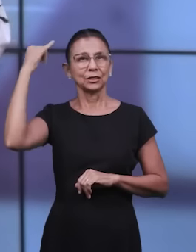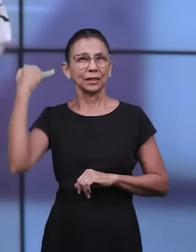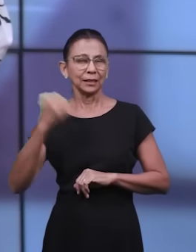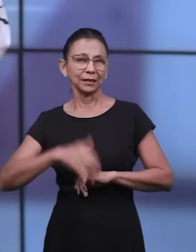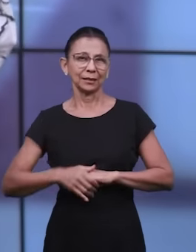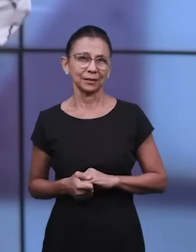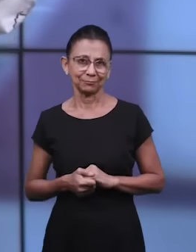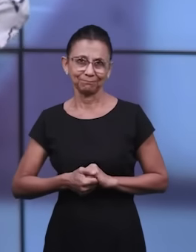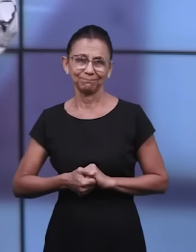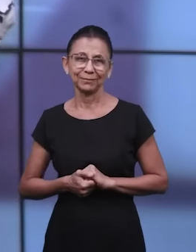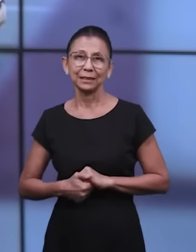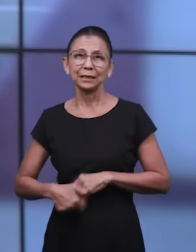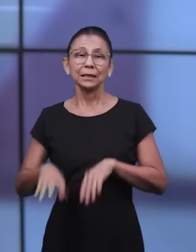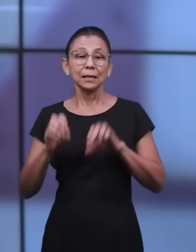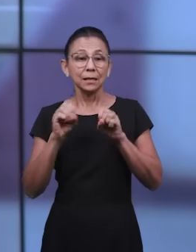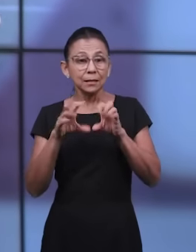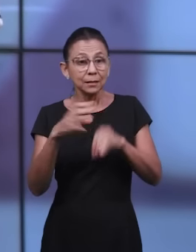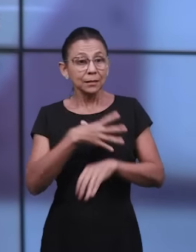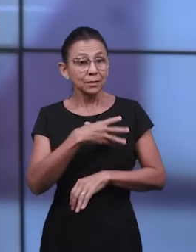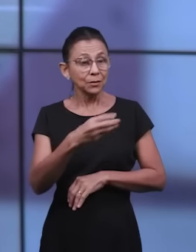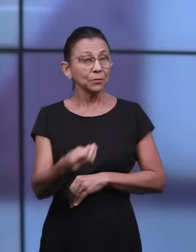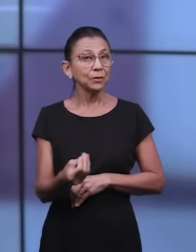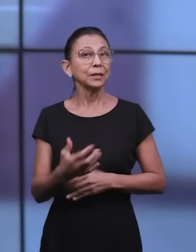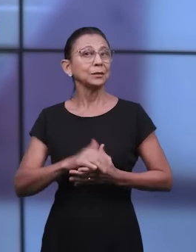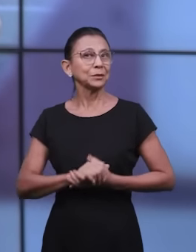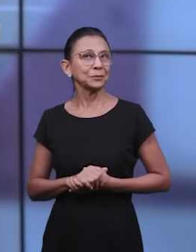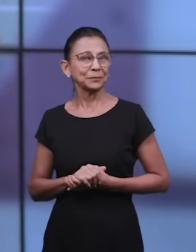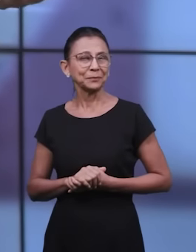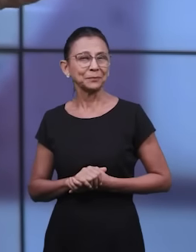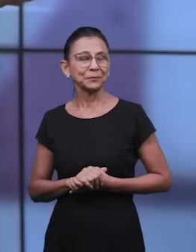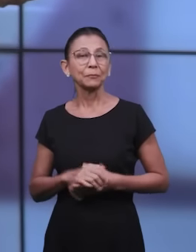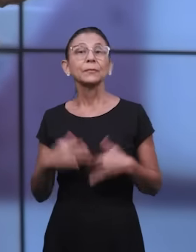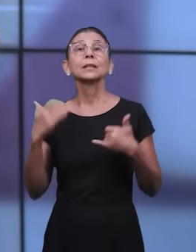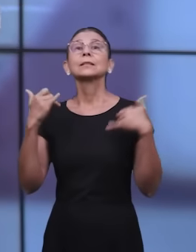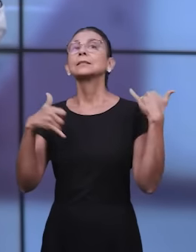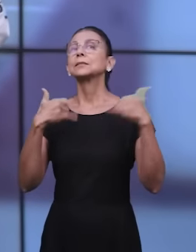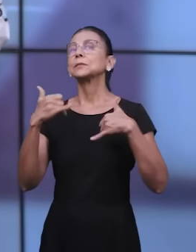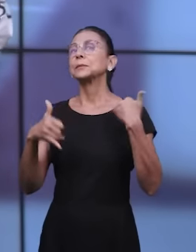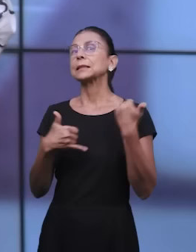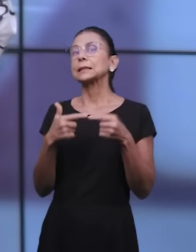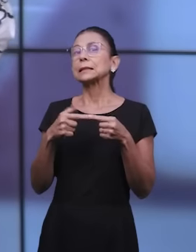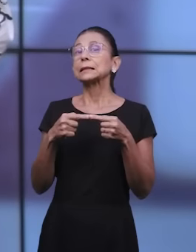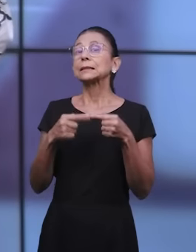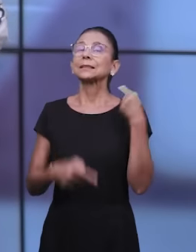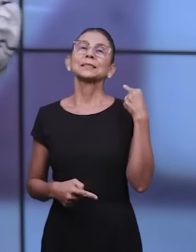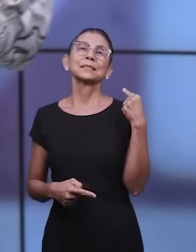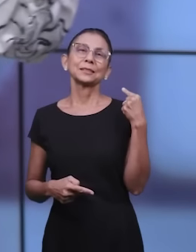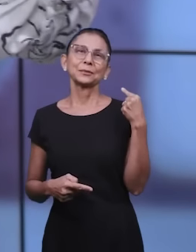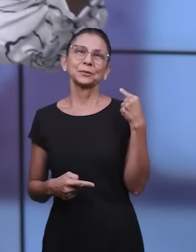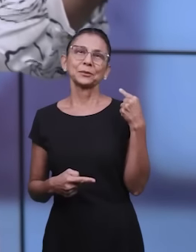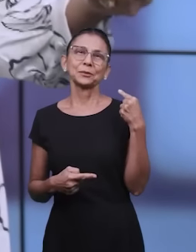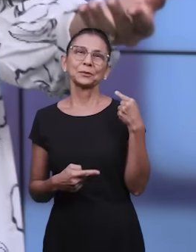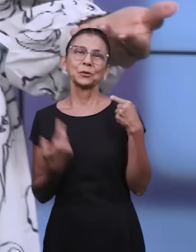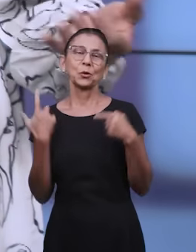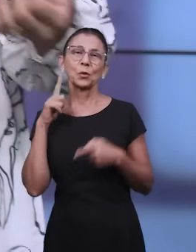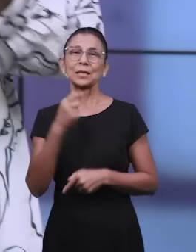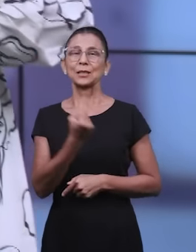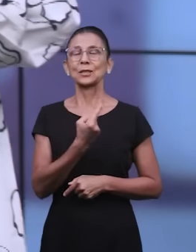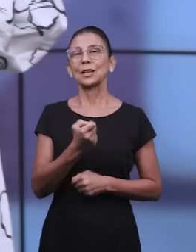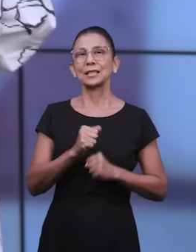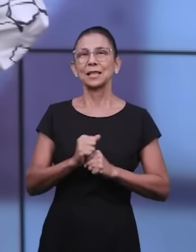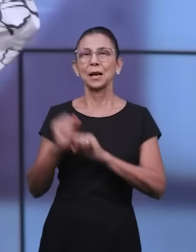ensine os seus filhos a tornarem isso um hábito. E as brincadeiras? Quais desafios eles podem fazer